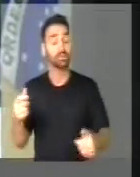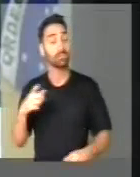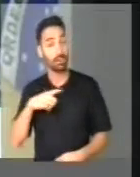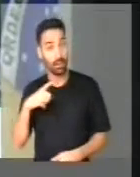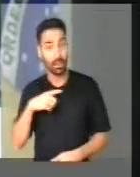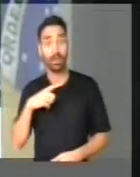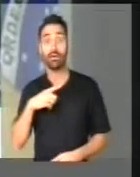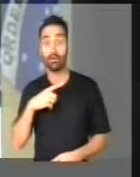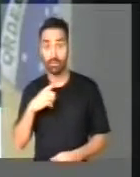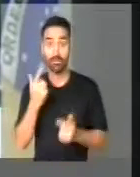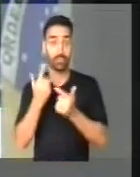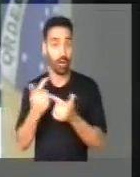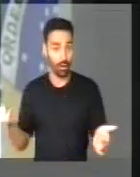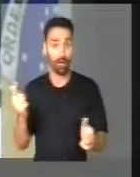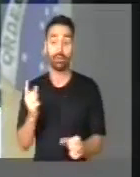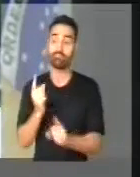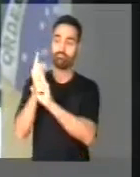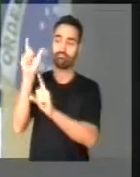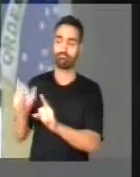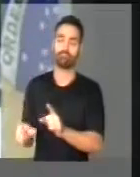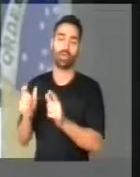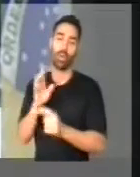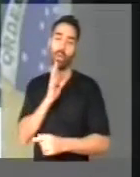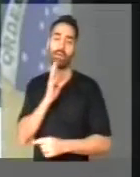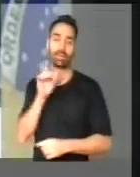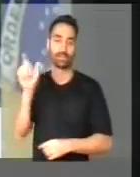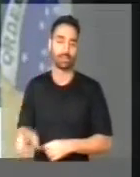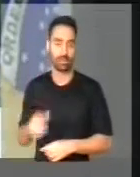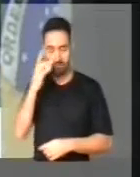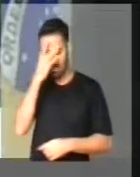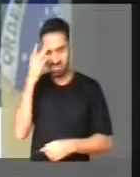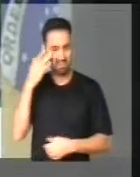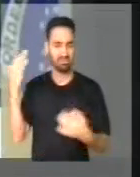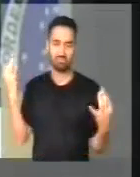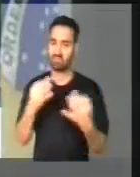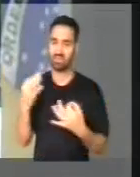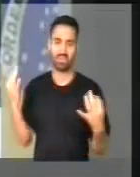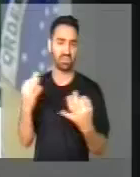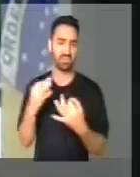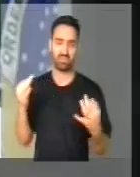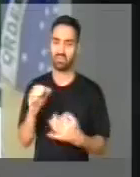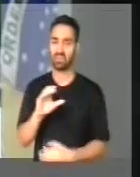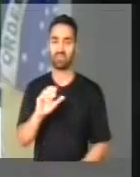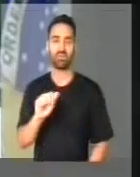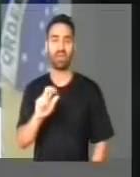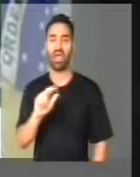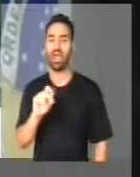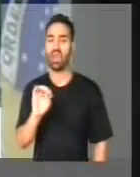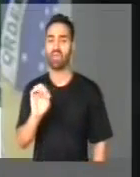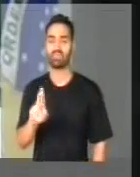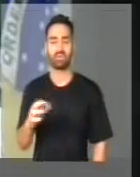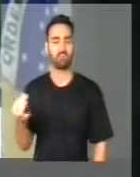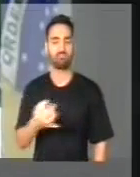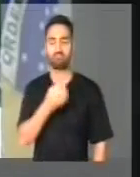de conviver com um homem público daquele caráter, daquela qualidade